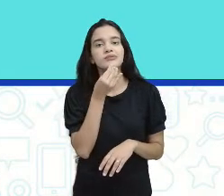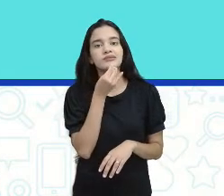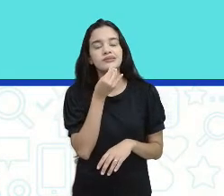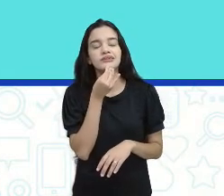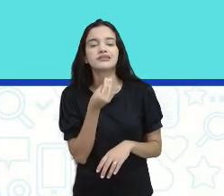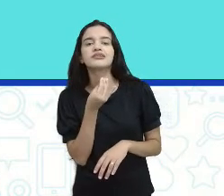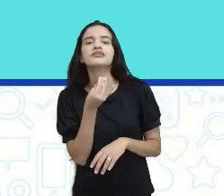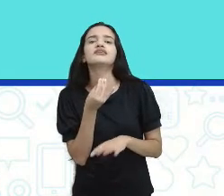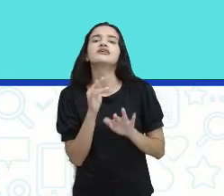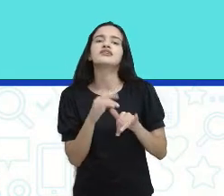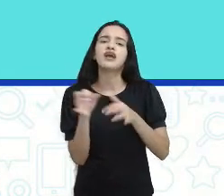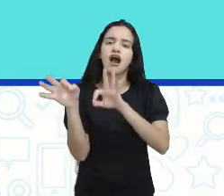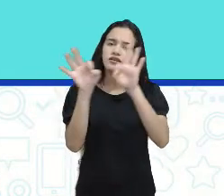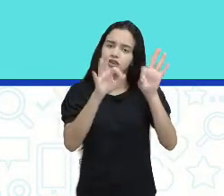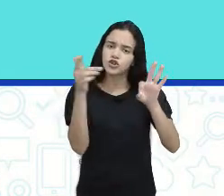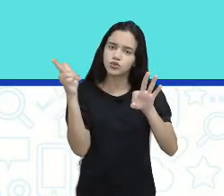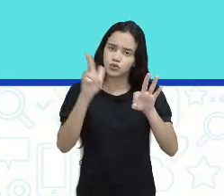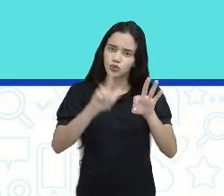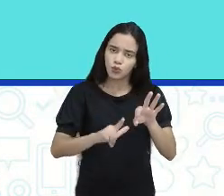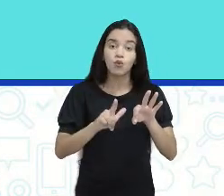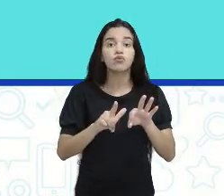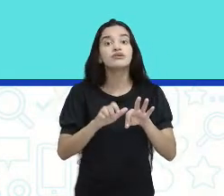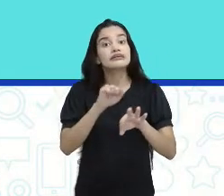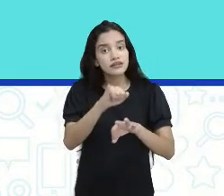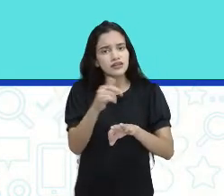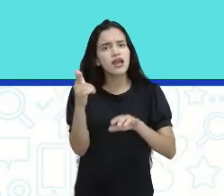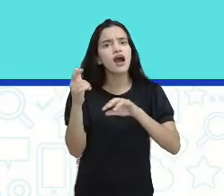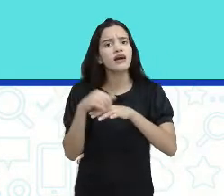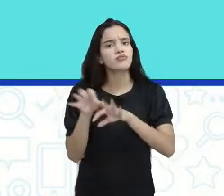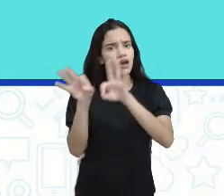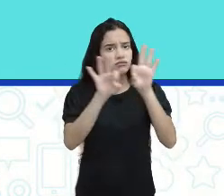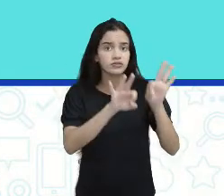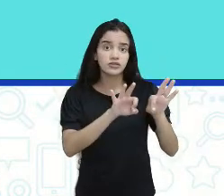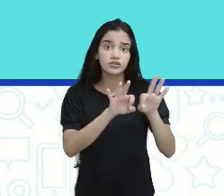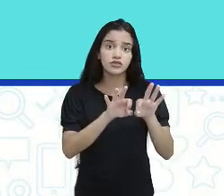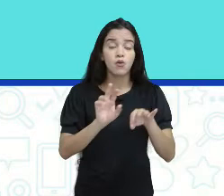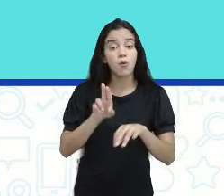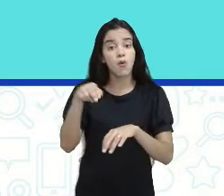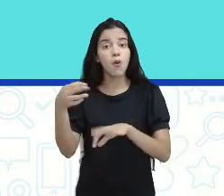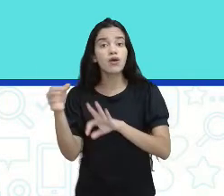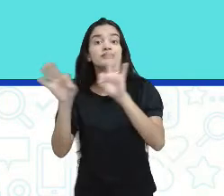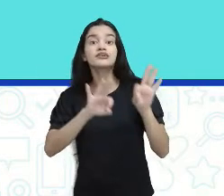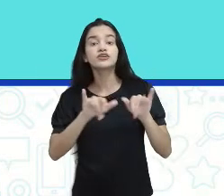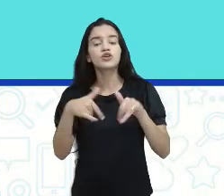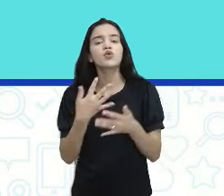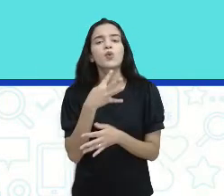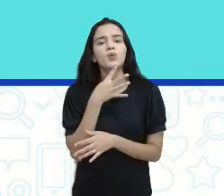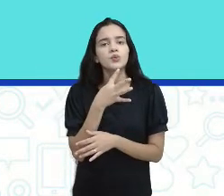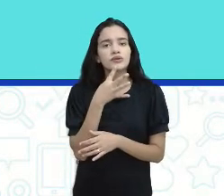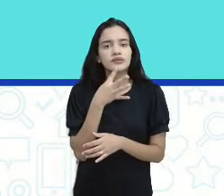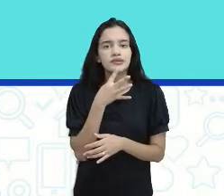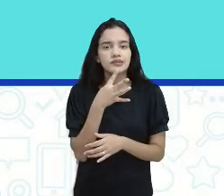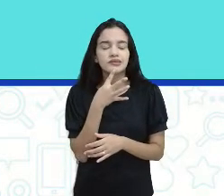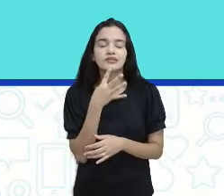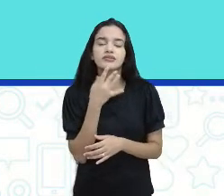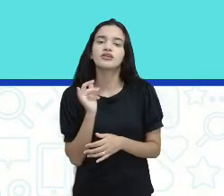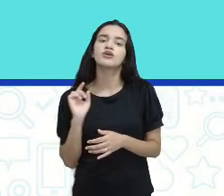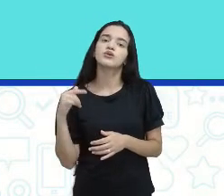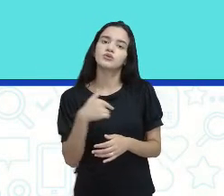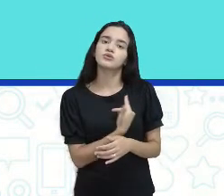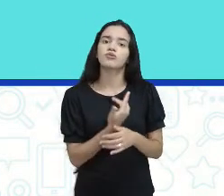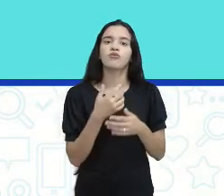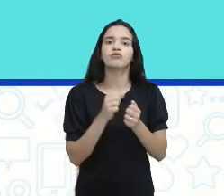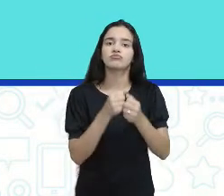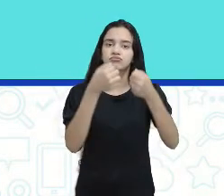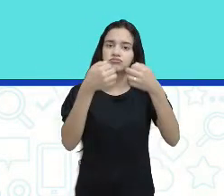de rever, né, caso já tenha assistido, ou de assistir e conhecer um pouquinho do que a gente